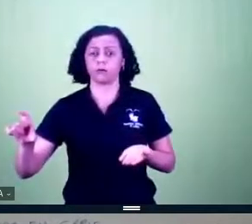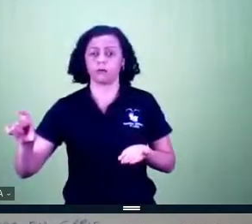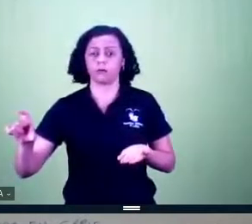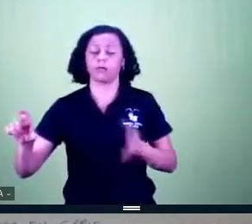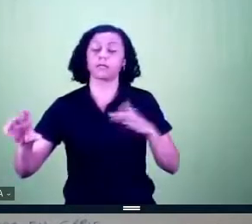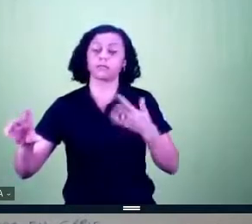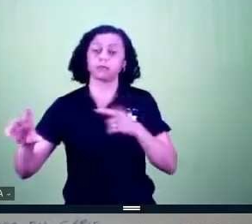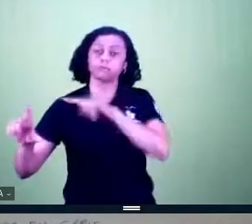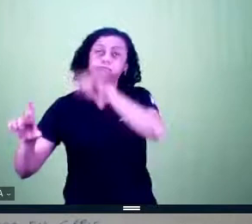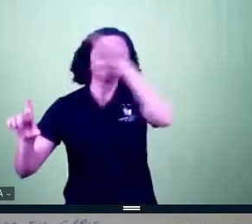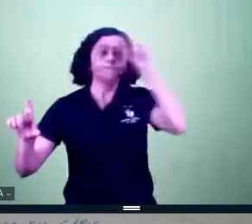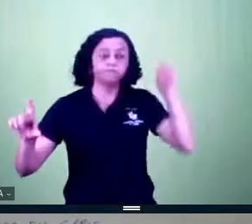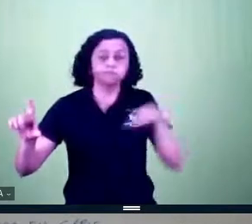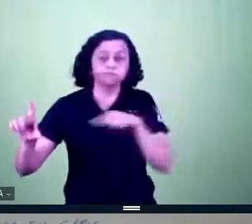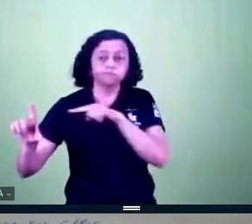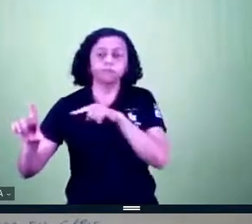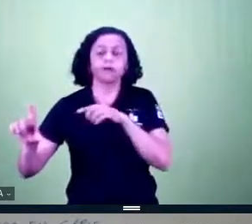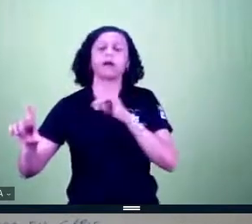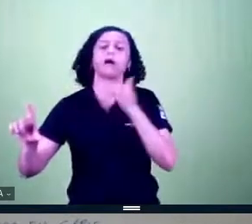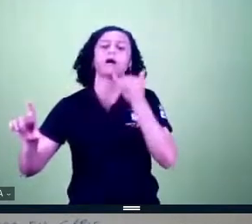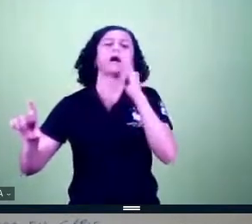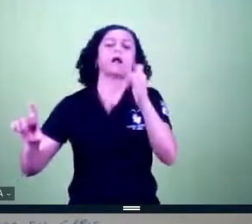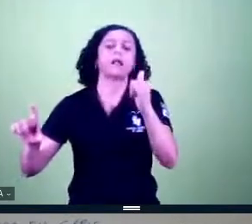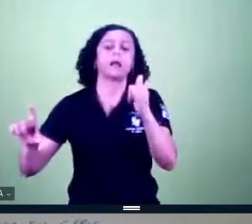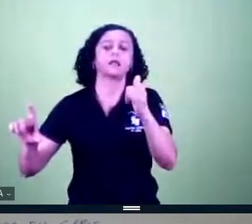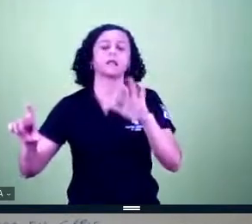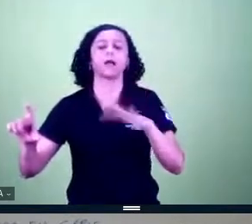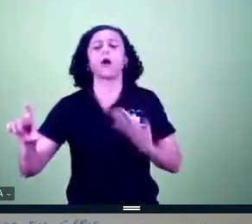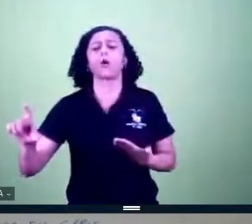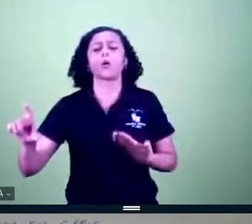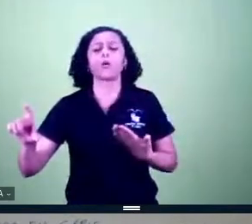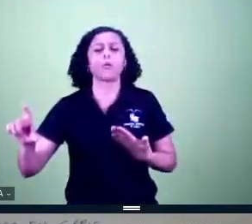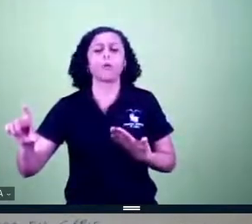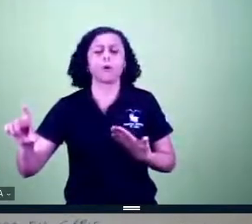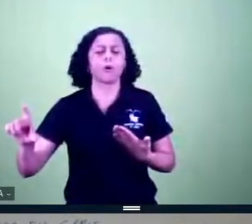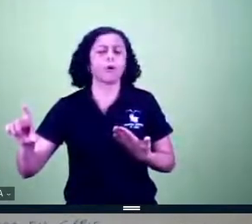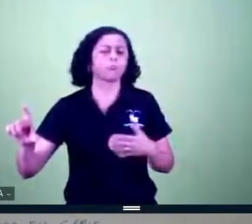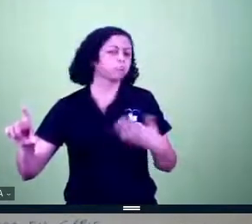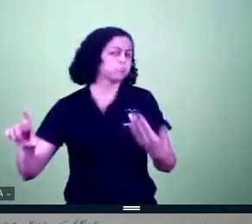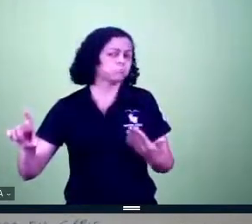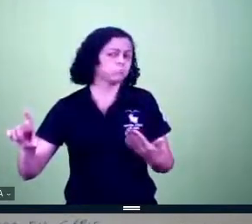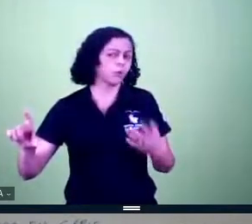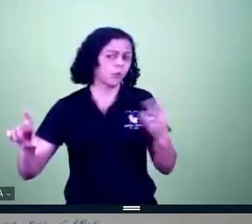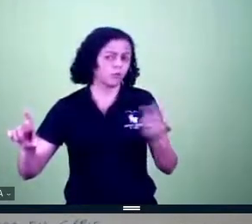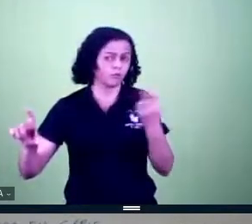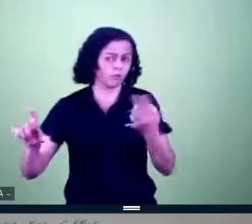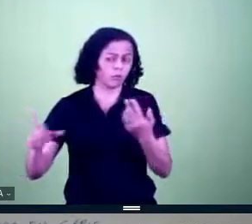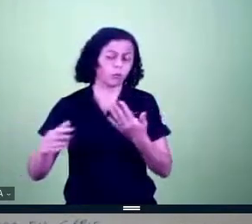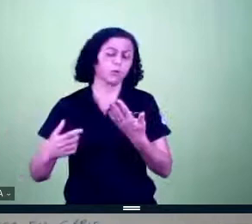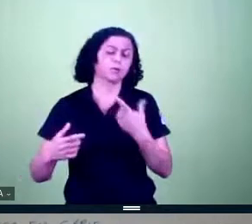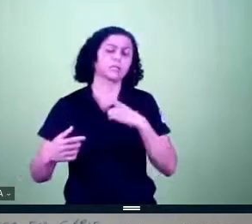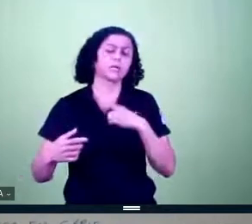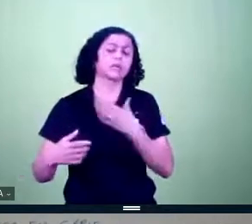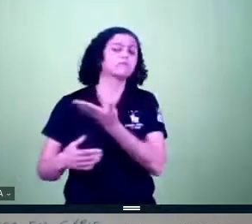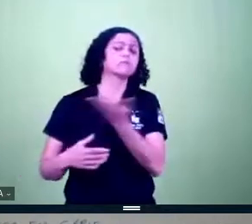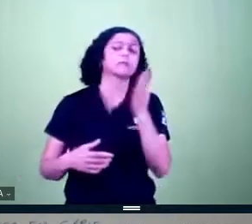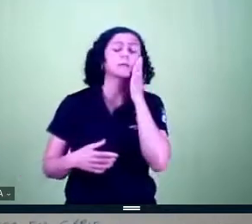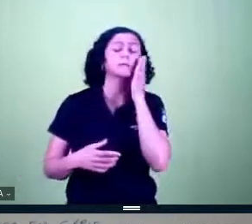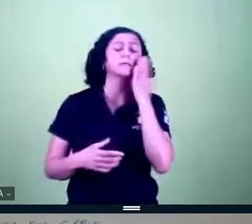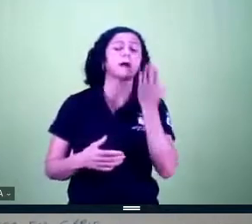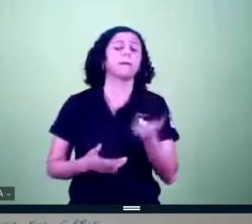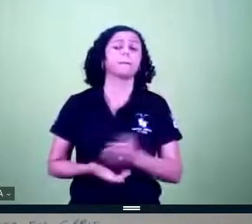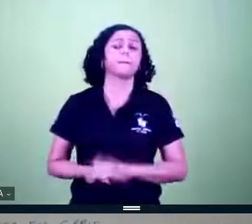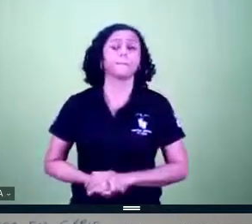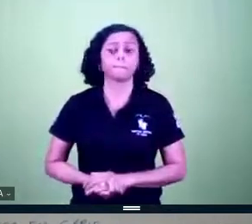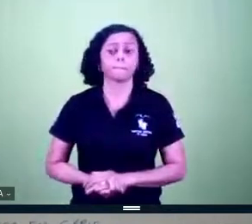é uma corrente circulando no circuito. Qual é a corrente que vai circular para esse circuito com esses valores que nós atribuímos aqui? Alguém sabe? Vou